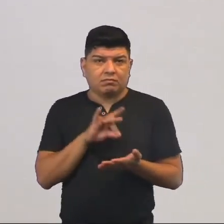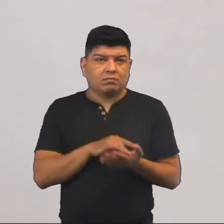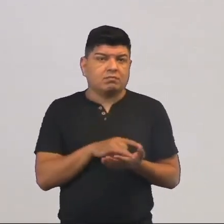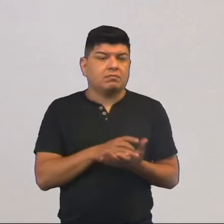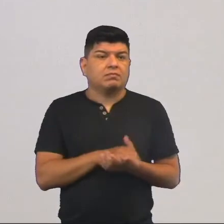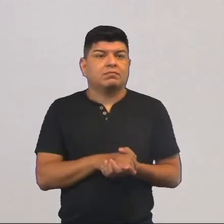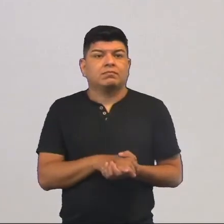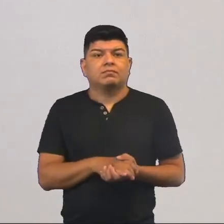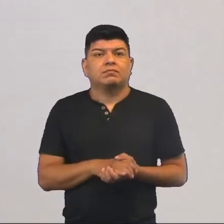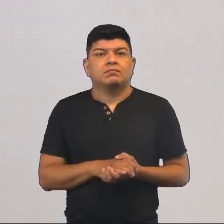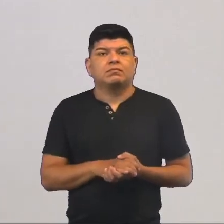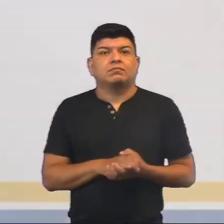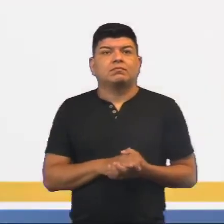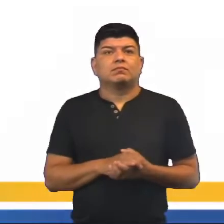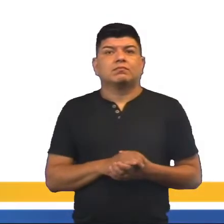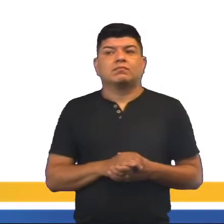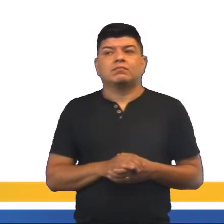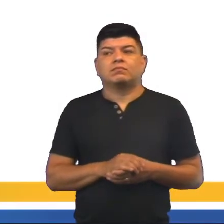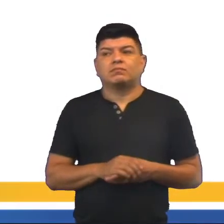realidade.